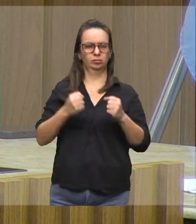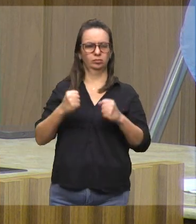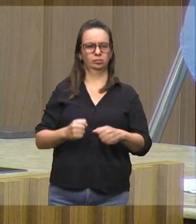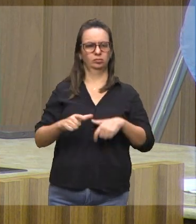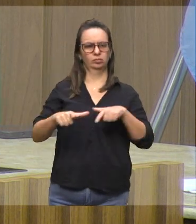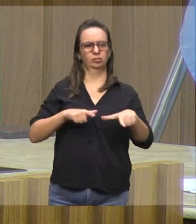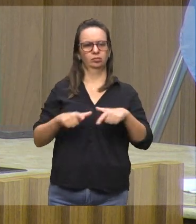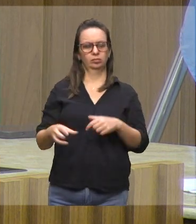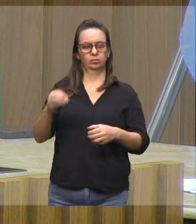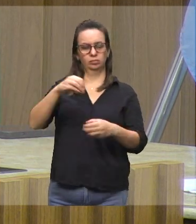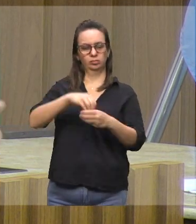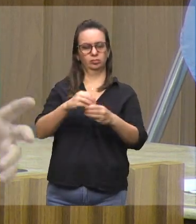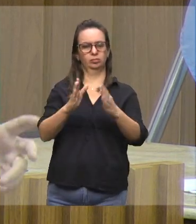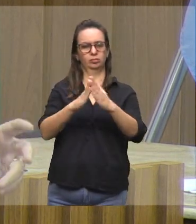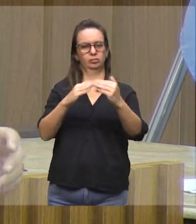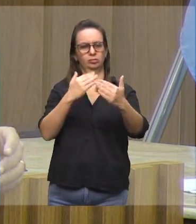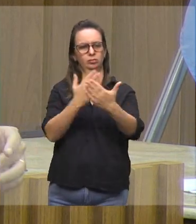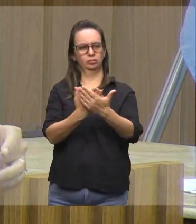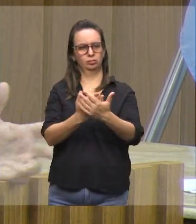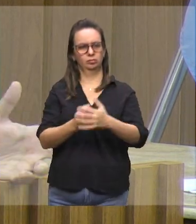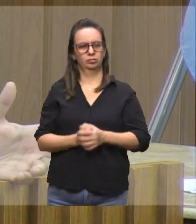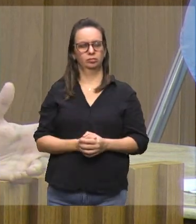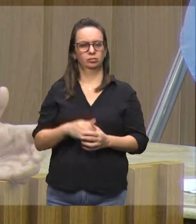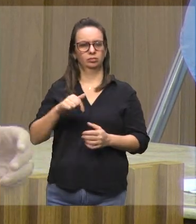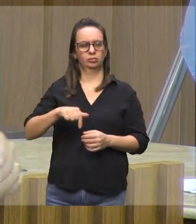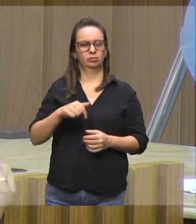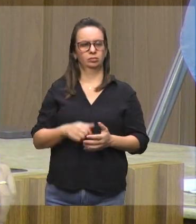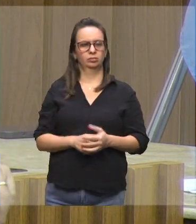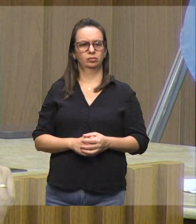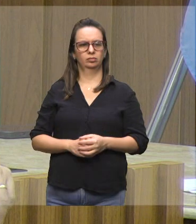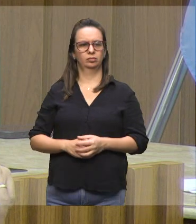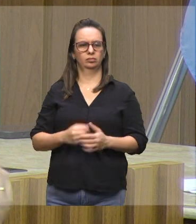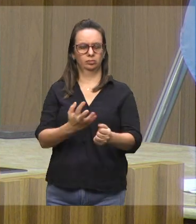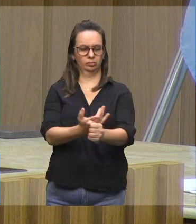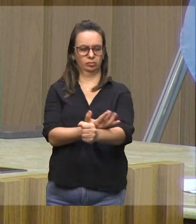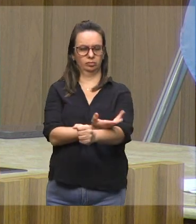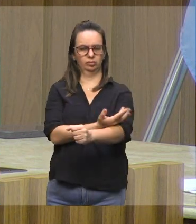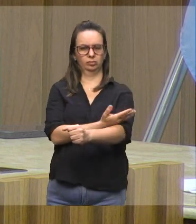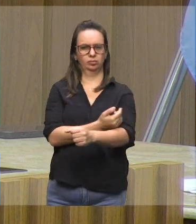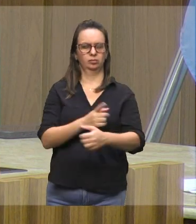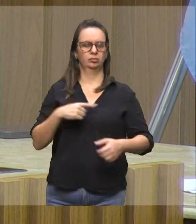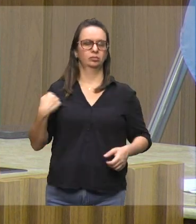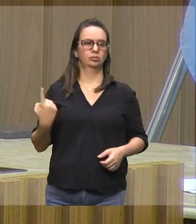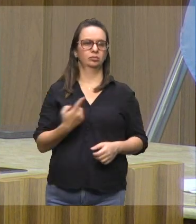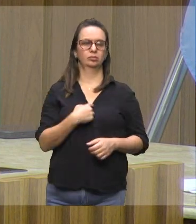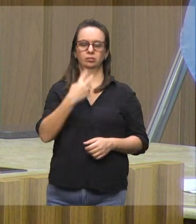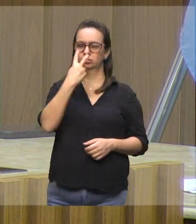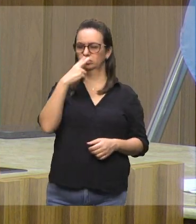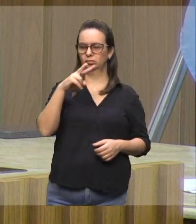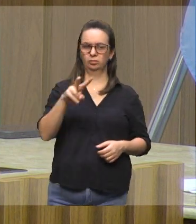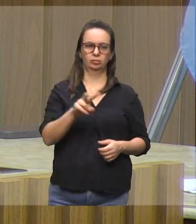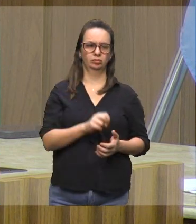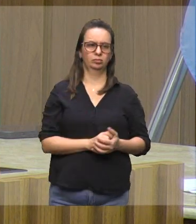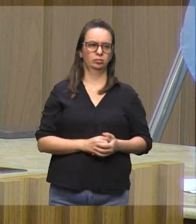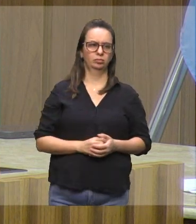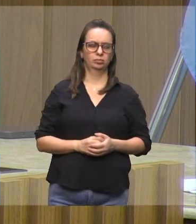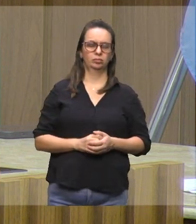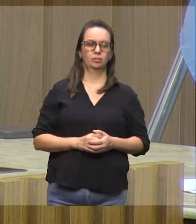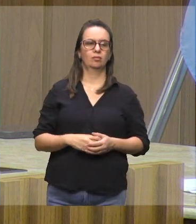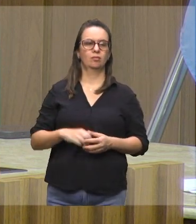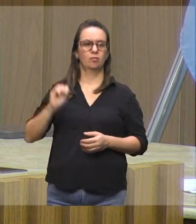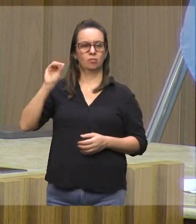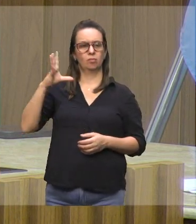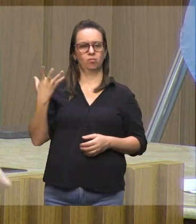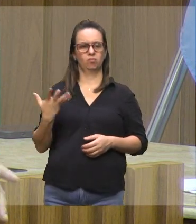dentro da unidade escolar essas situações socioemocionais com seus alunos. Nós observamos, há cerca de 3 semanas